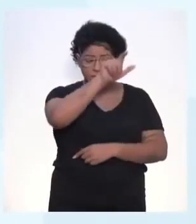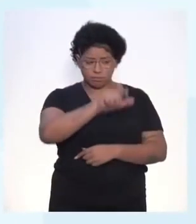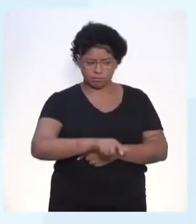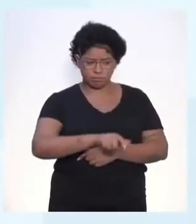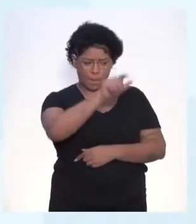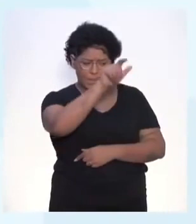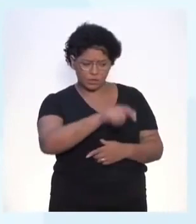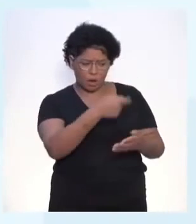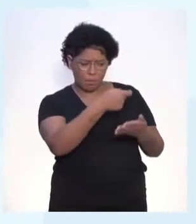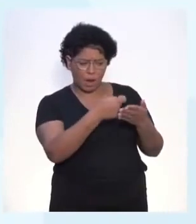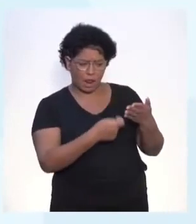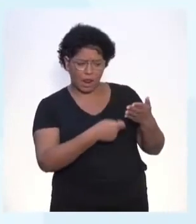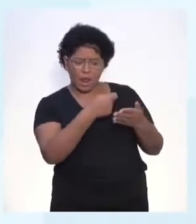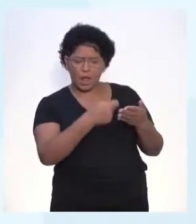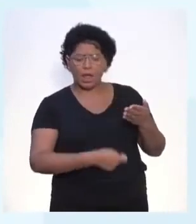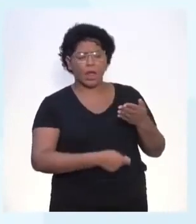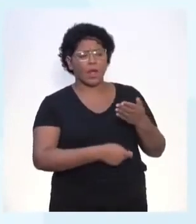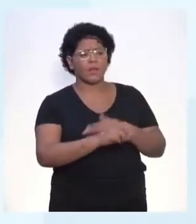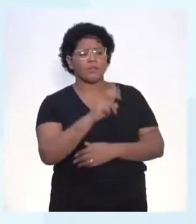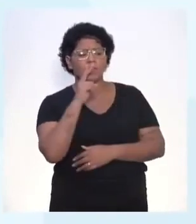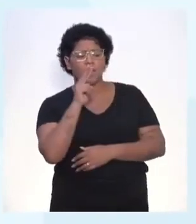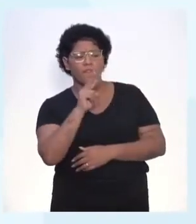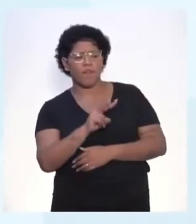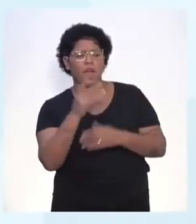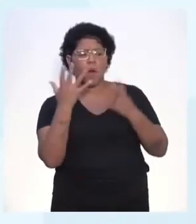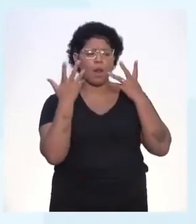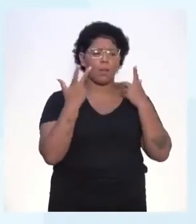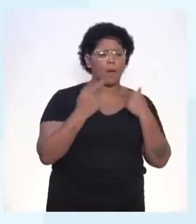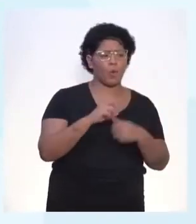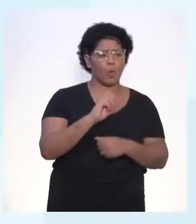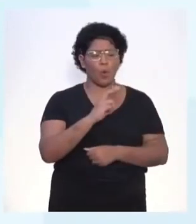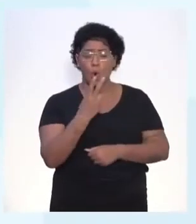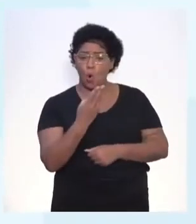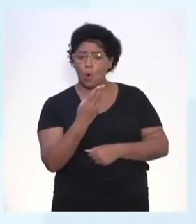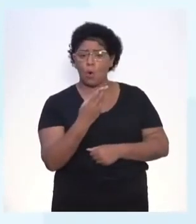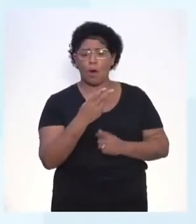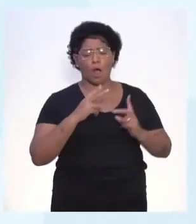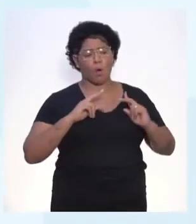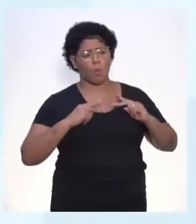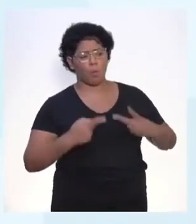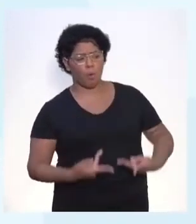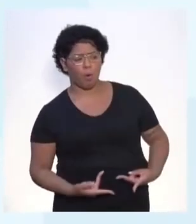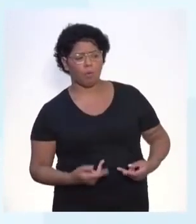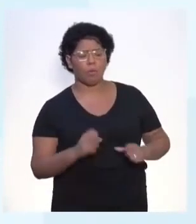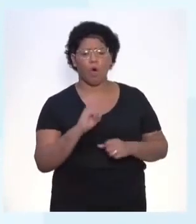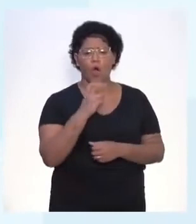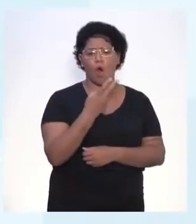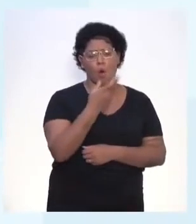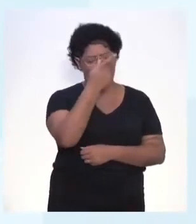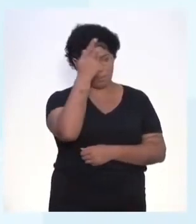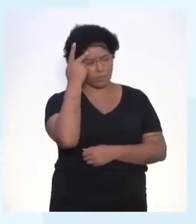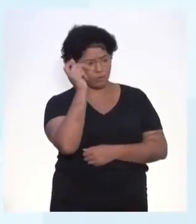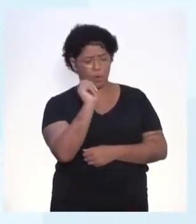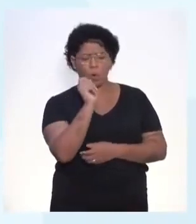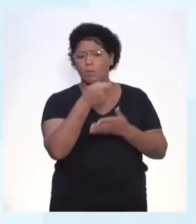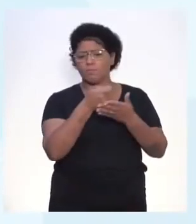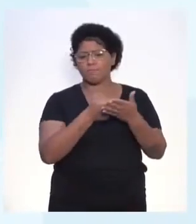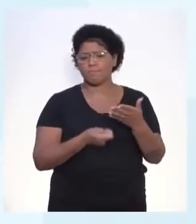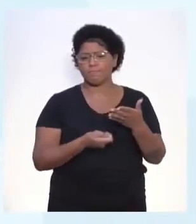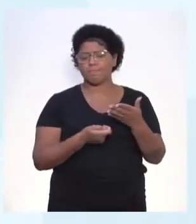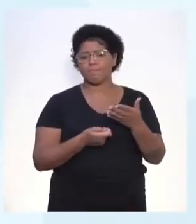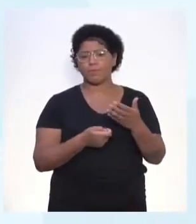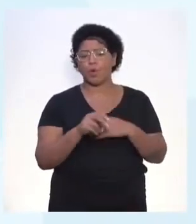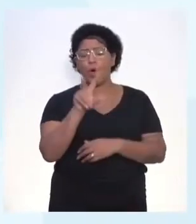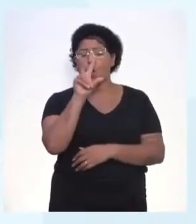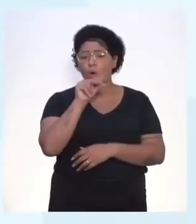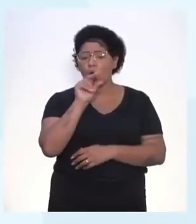objeto, uma imagem, um animal, um ambiente, uma cena ou uma situação rotineira. Para fazer uma descrição oral ou